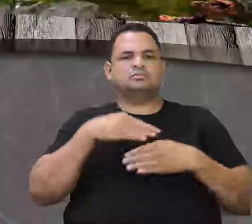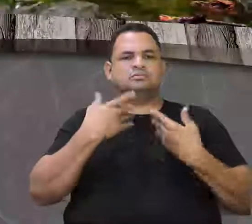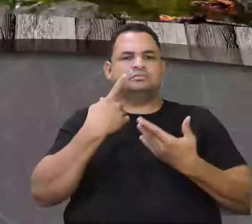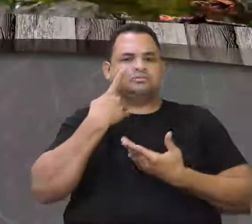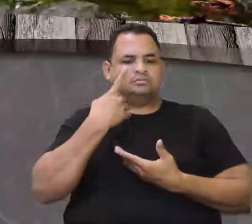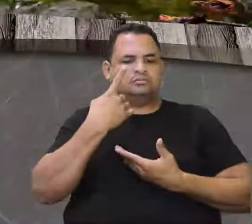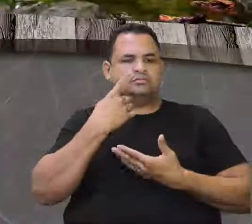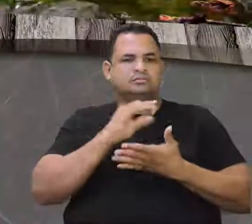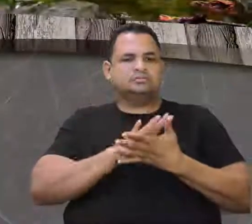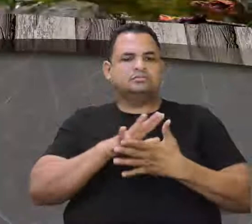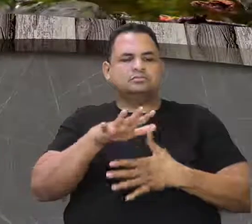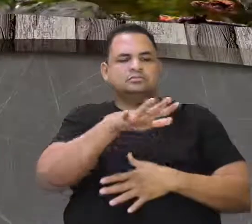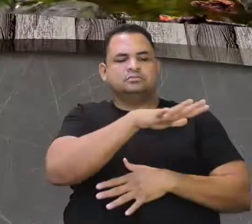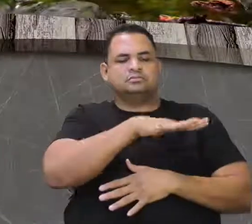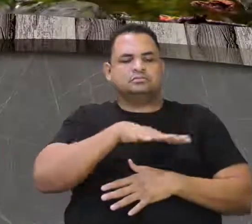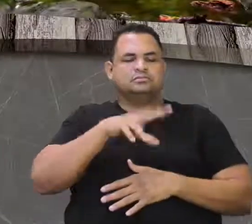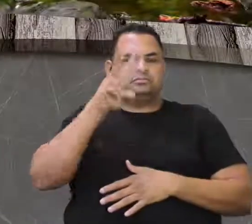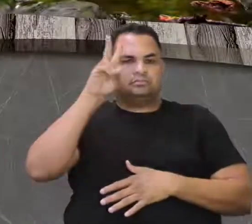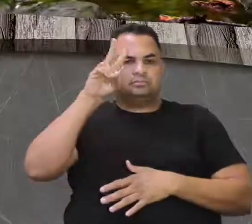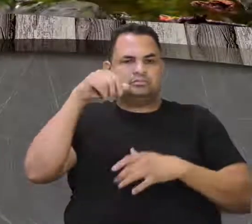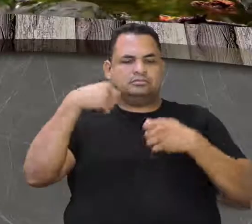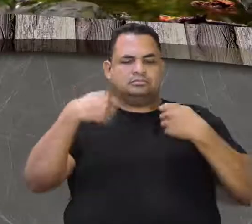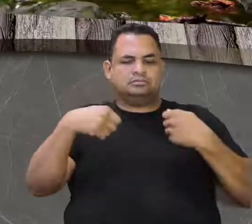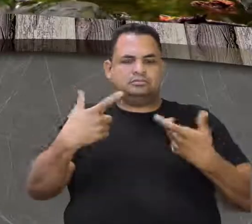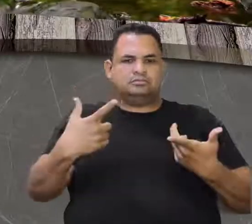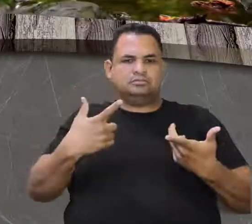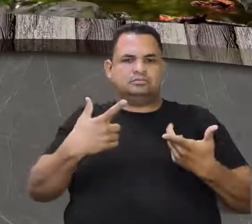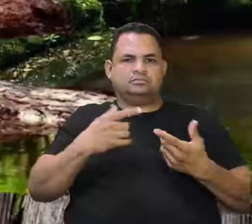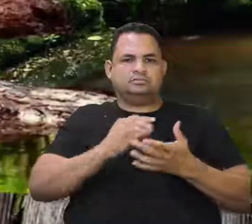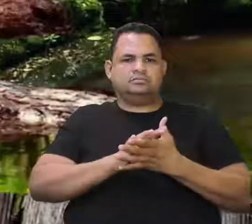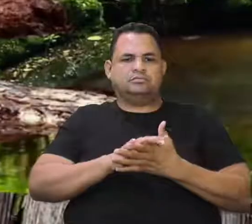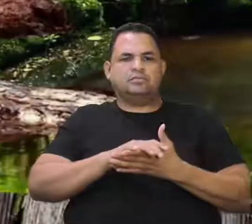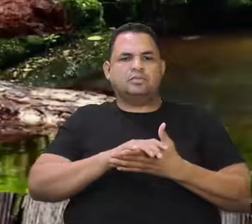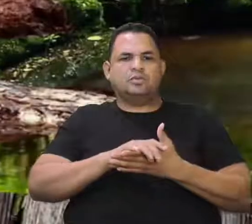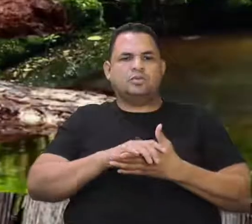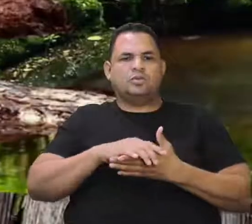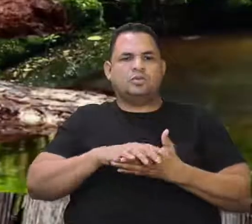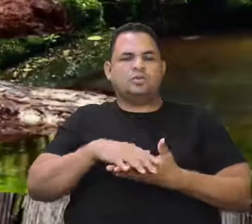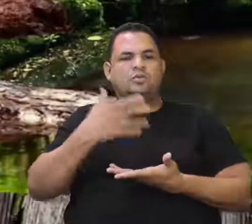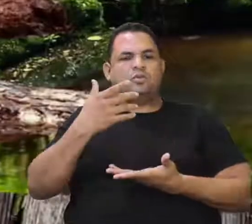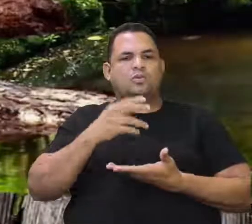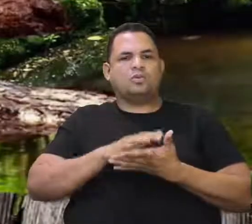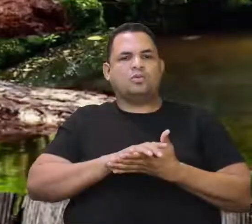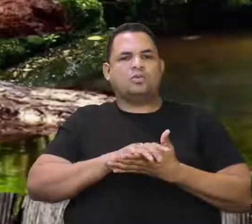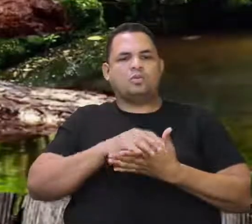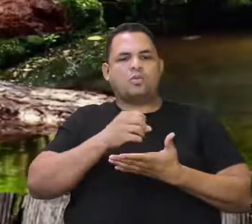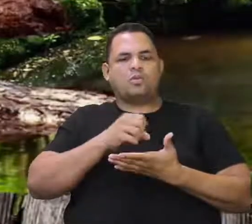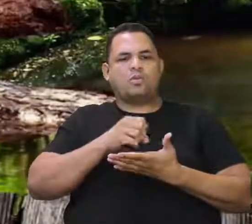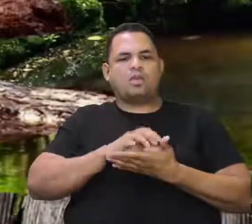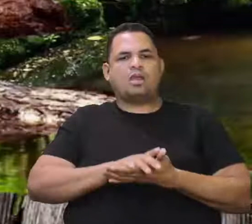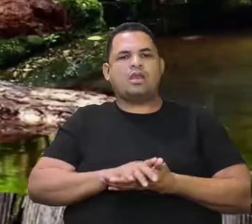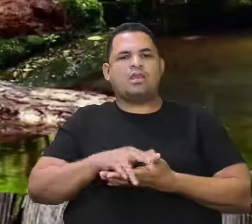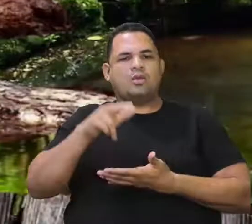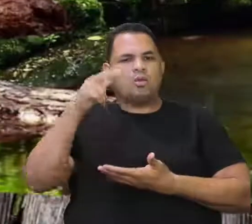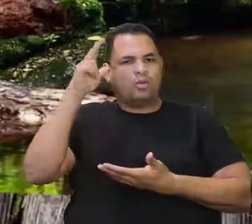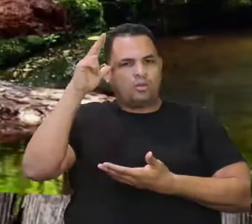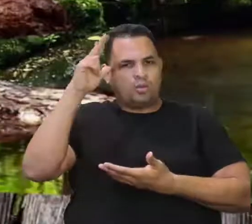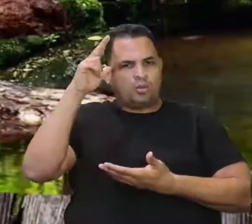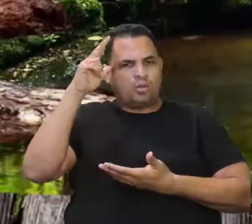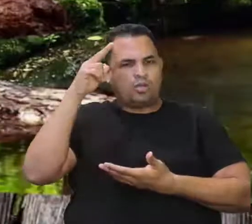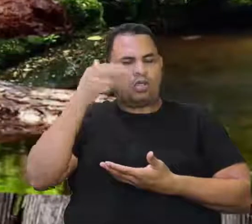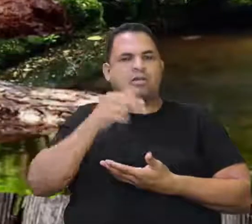gente olha para o ambiente, a gente tem que lembrar que um coelho, ele pode se alimentar de vários tipos de